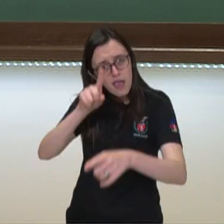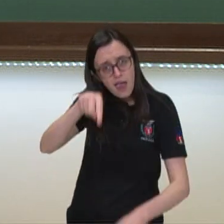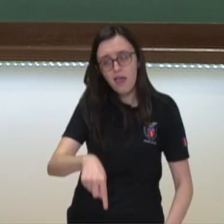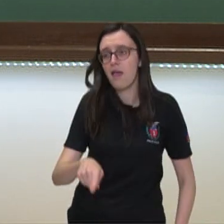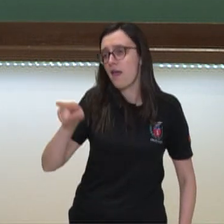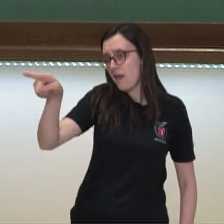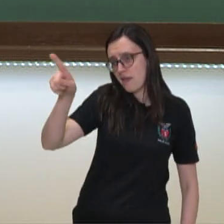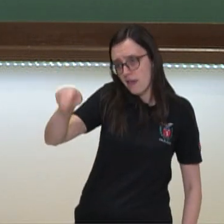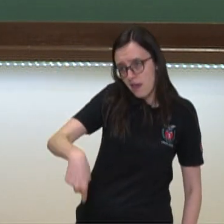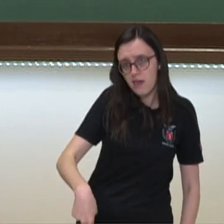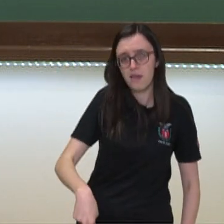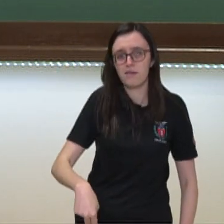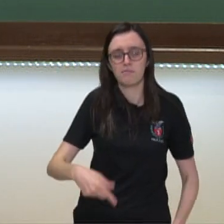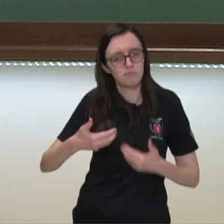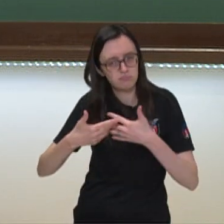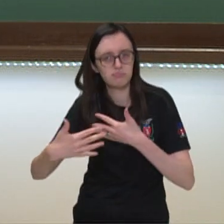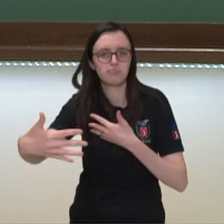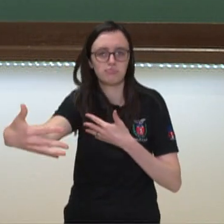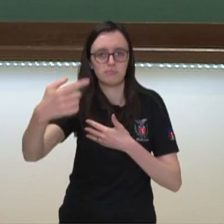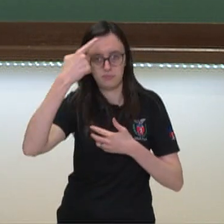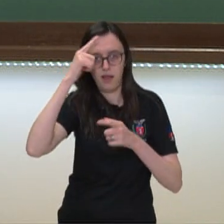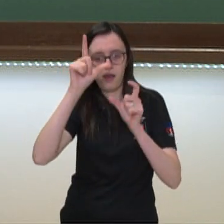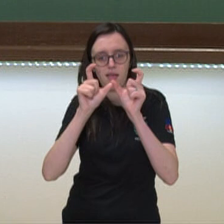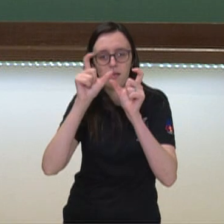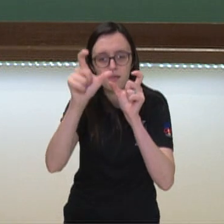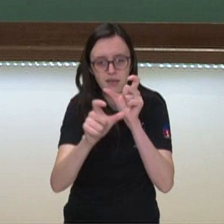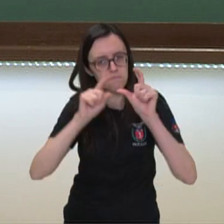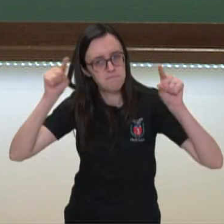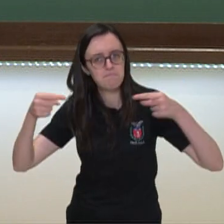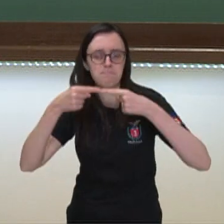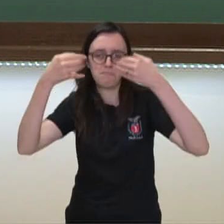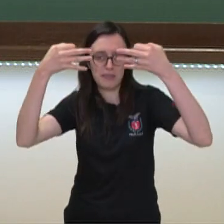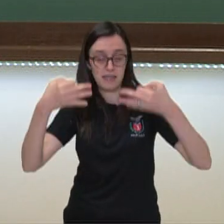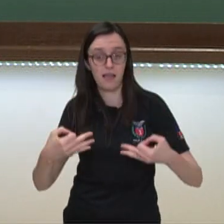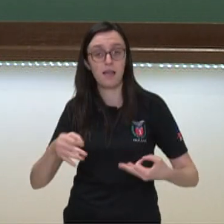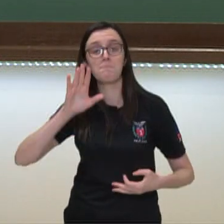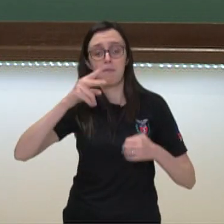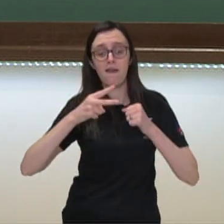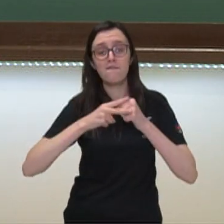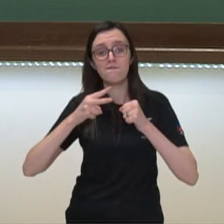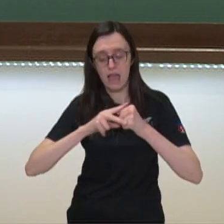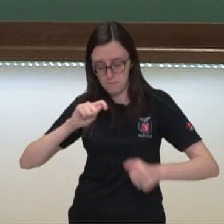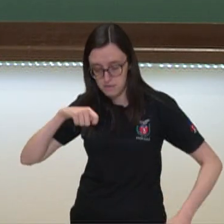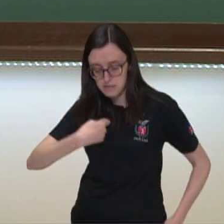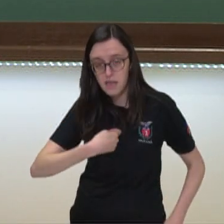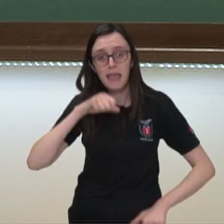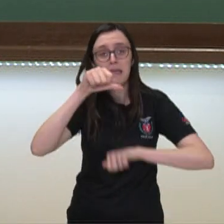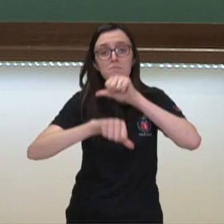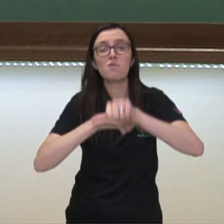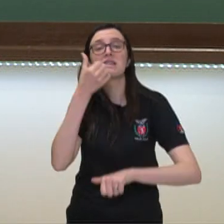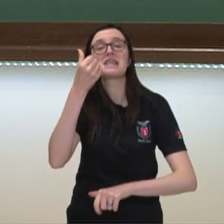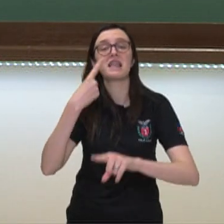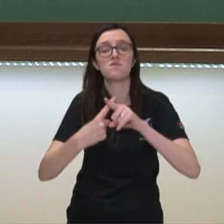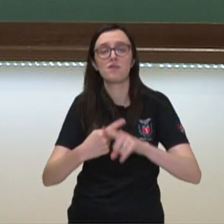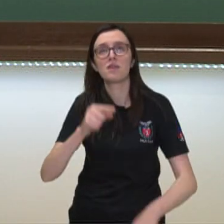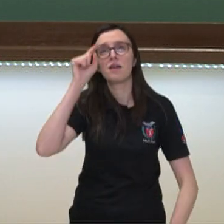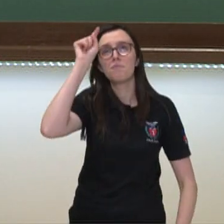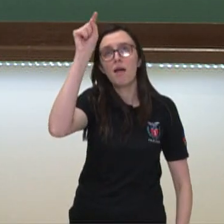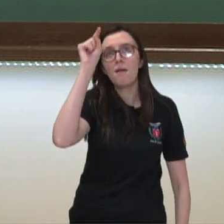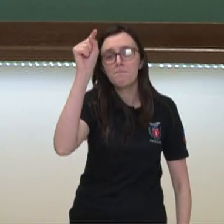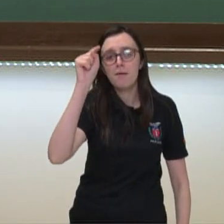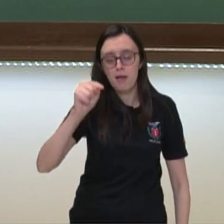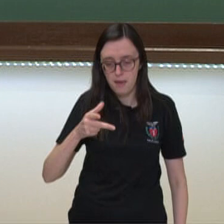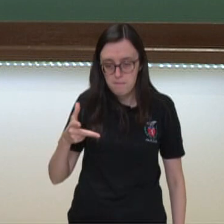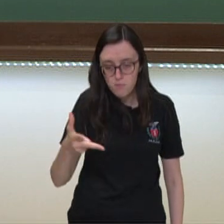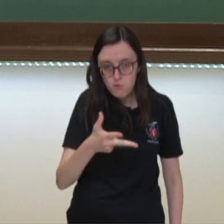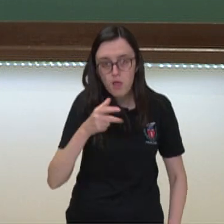ele é e assim por diante. Conjugamos o verbo. O verbo ser, ele muda 6 vezes. Cada pronome